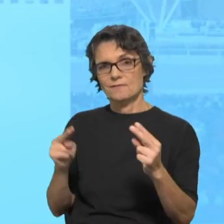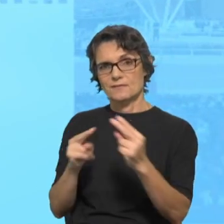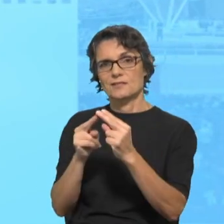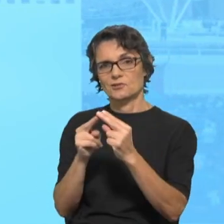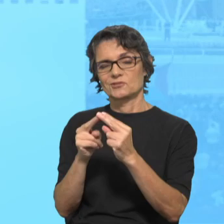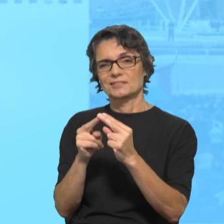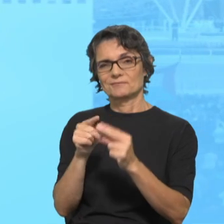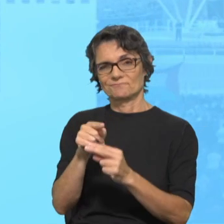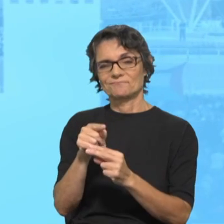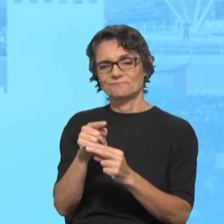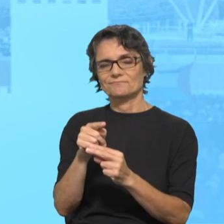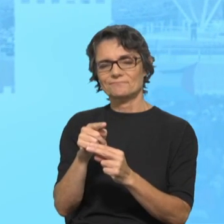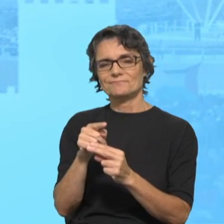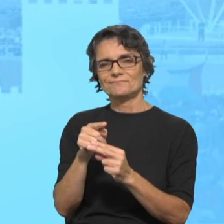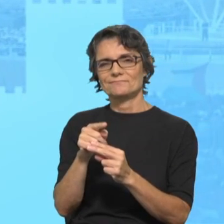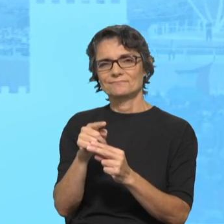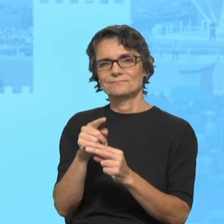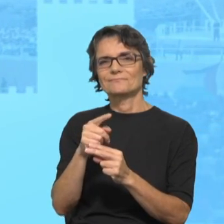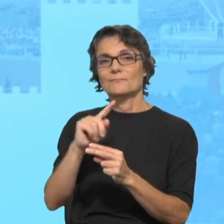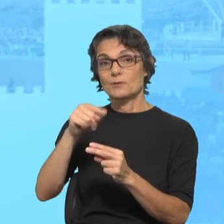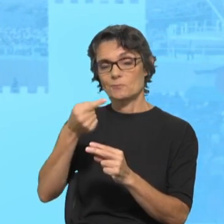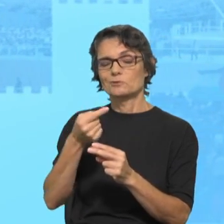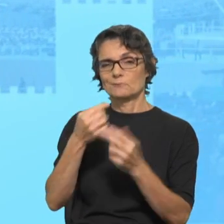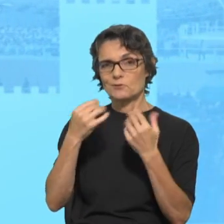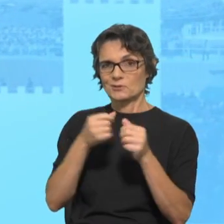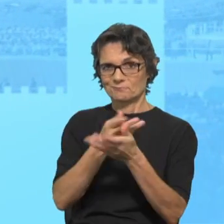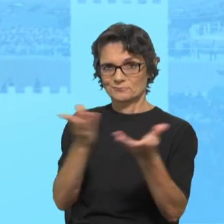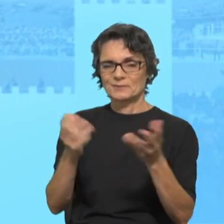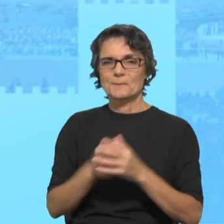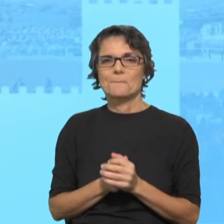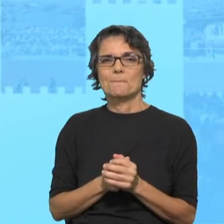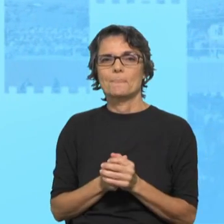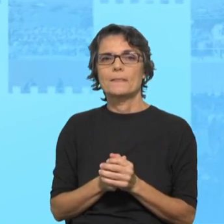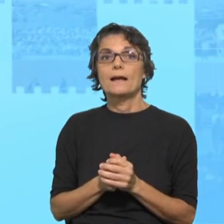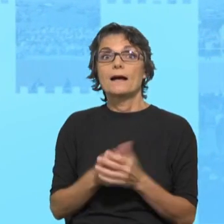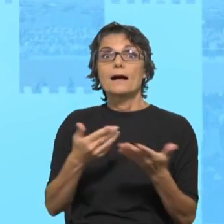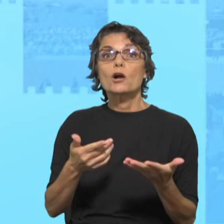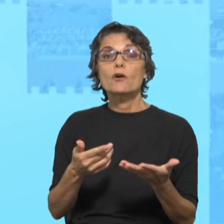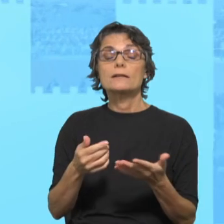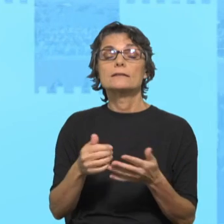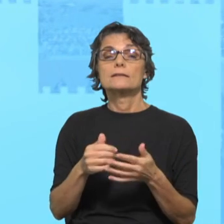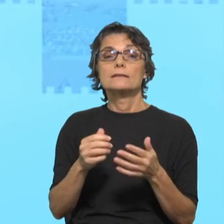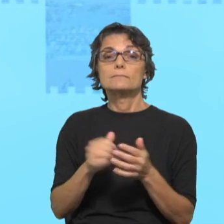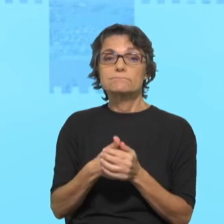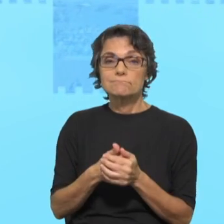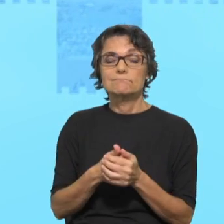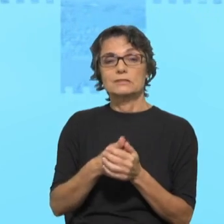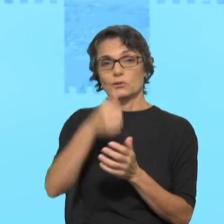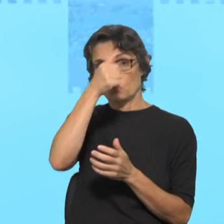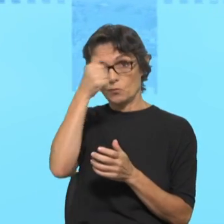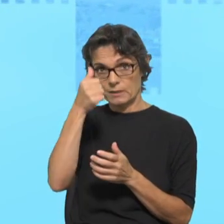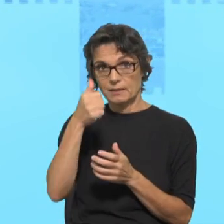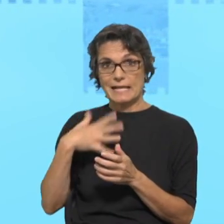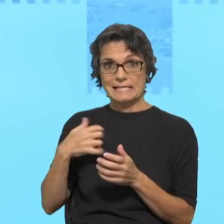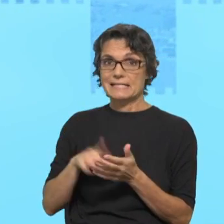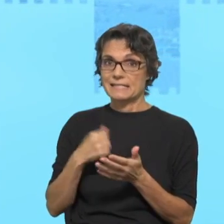na Agência Eclésia para depois dele informar. Vamos reservar os últimos minutos para a liturgia de domingo, porque é uma marca deste programa em cada